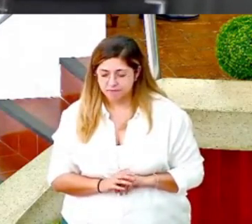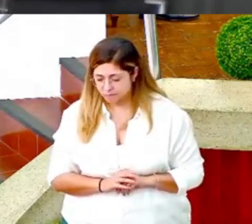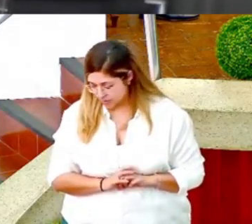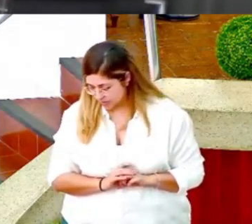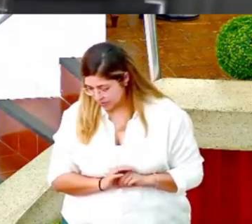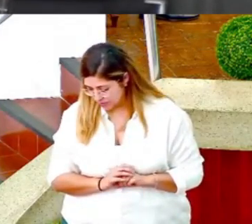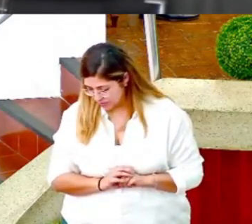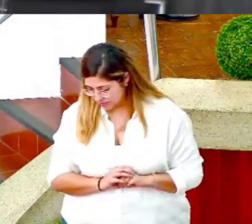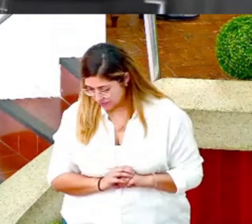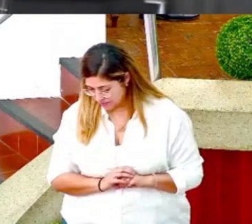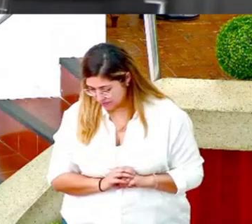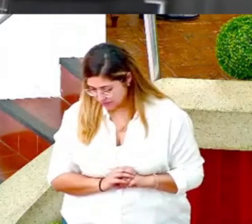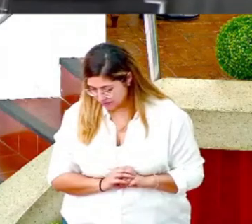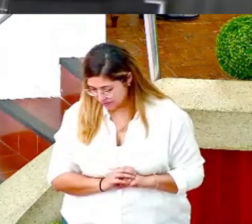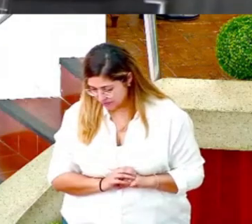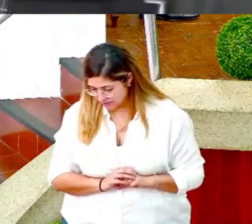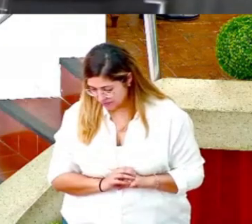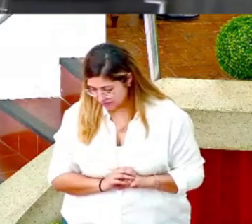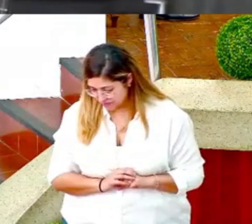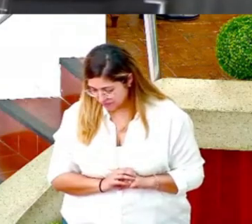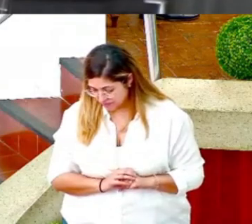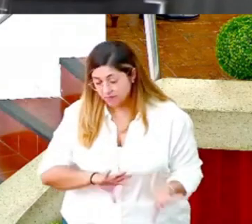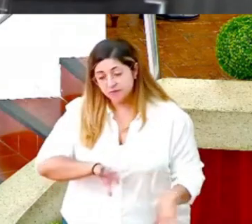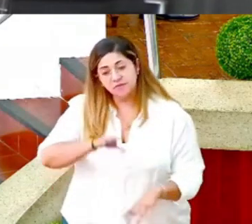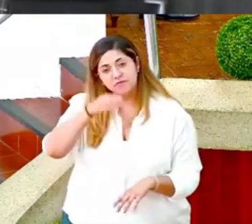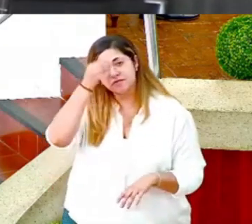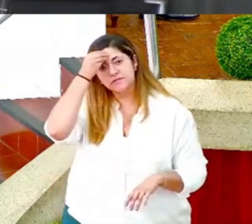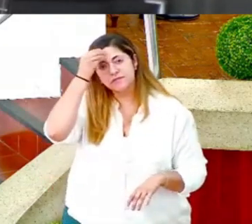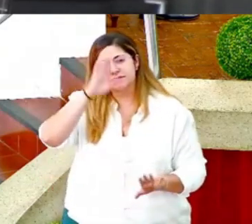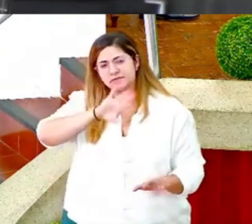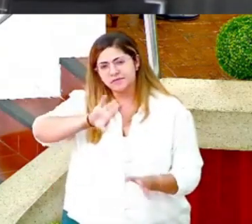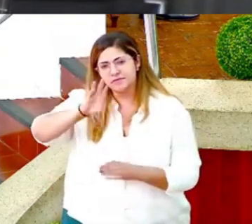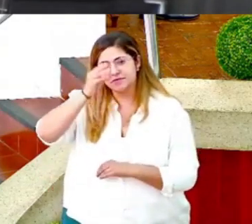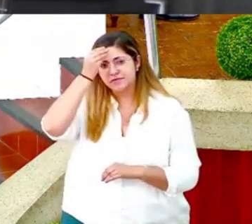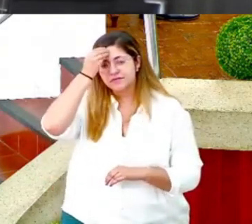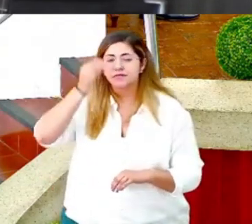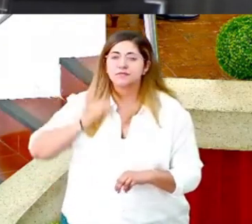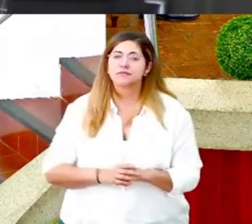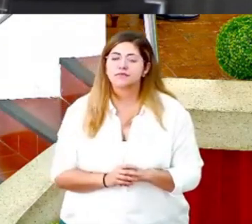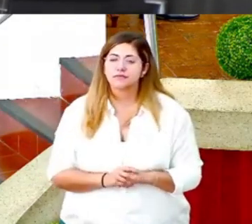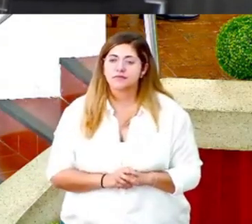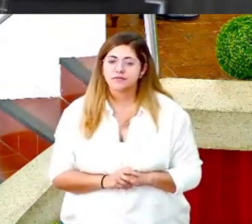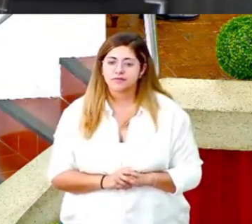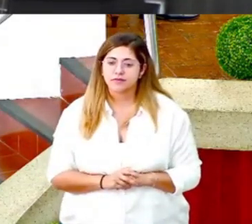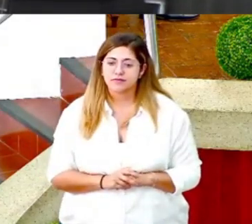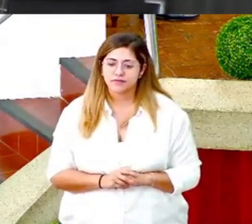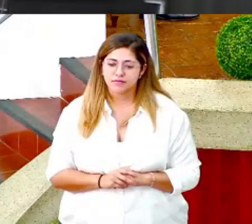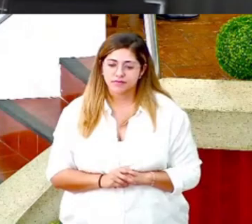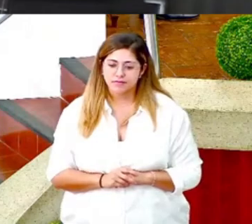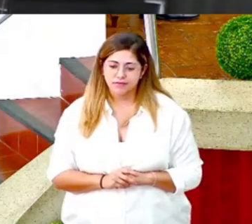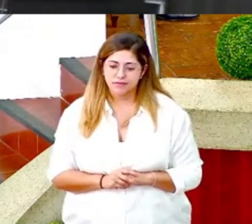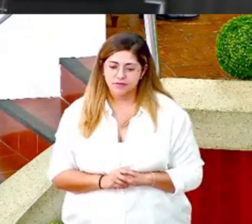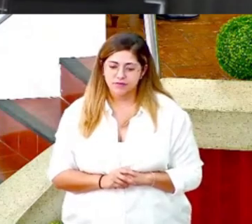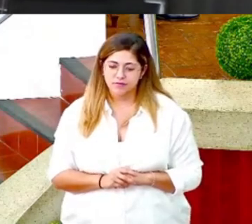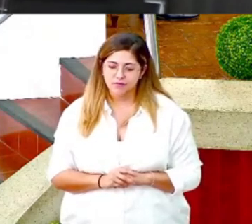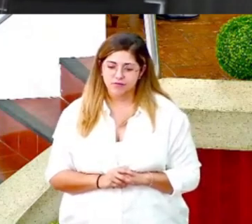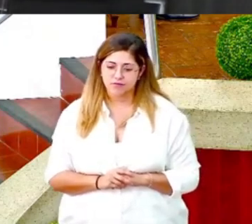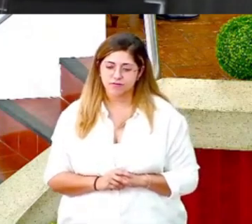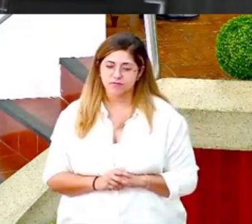Ontem, eu citei isso no primeiro culto, ontem nós estávamos na cerimônia de entrega de documentos, porque o